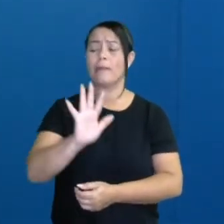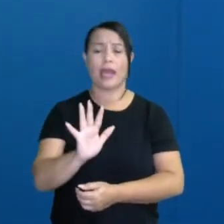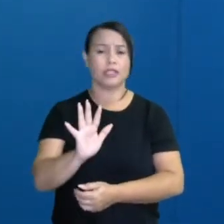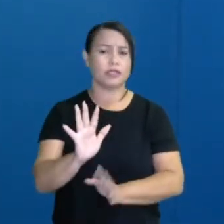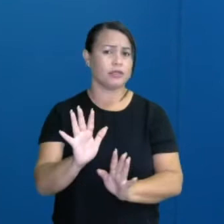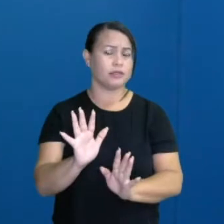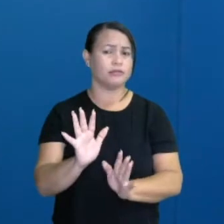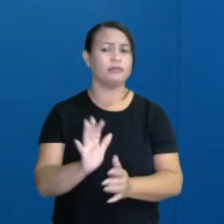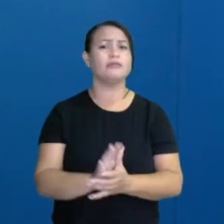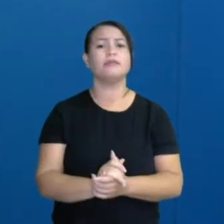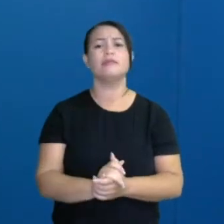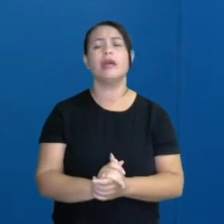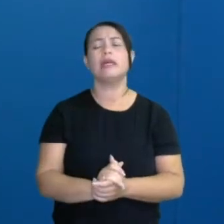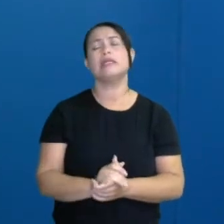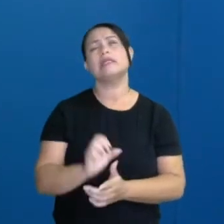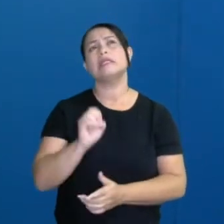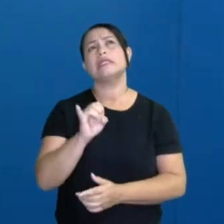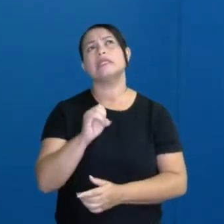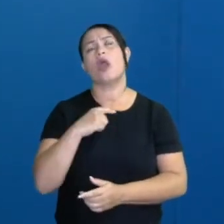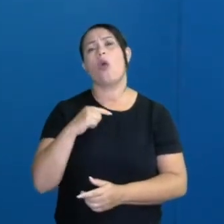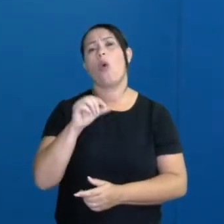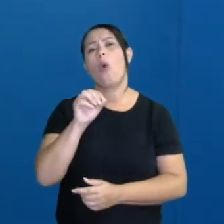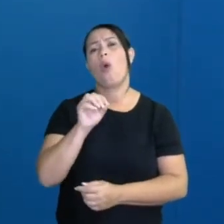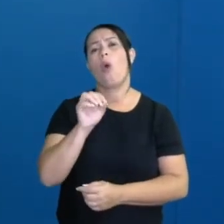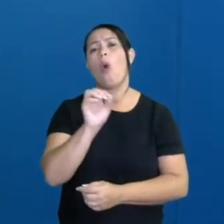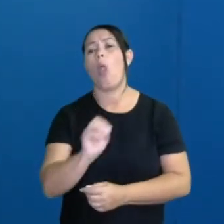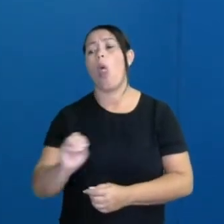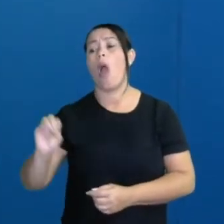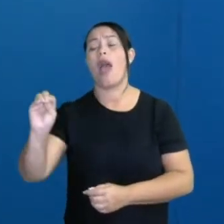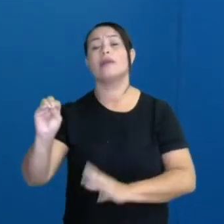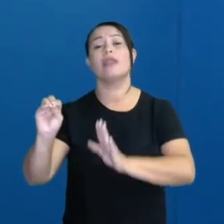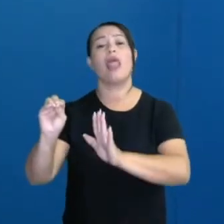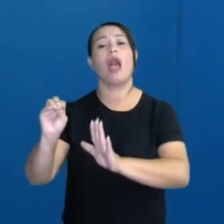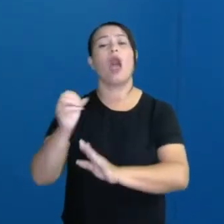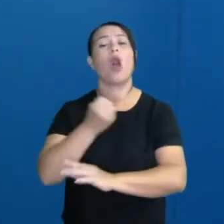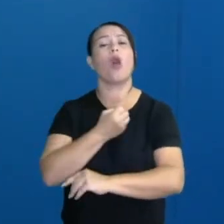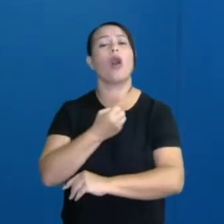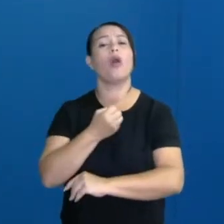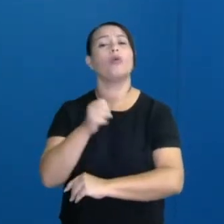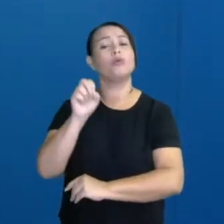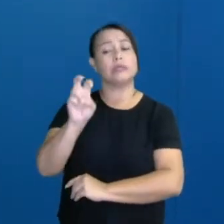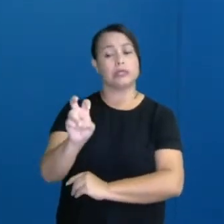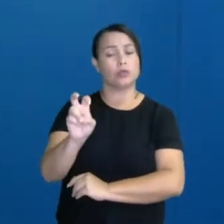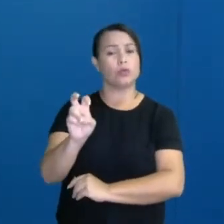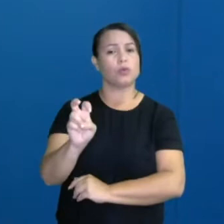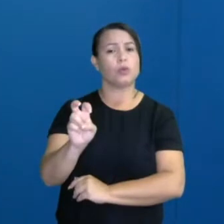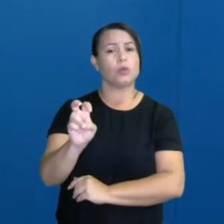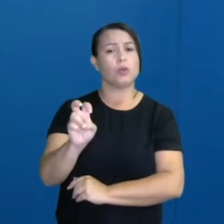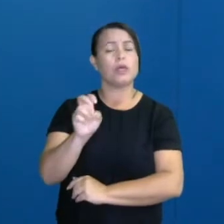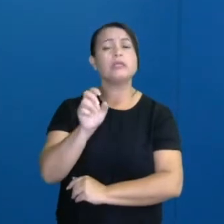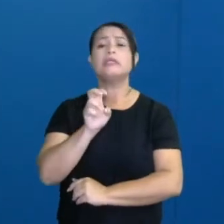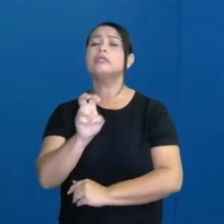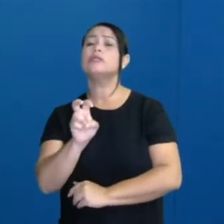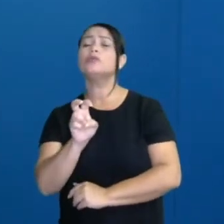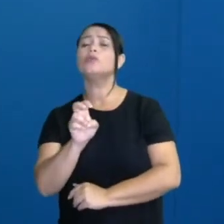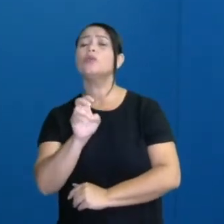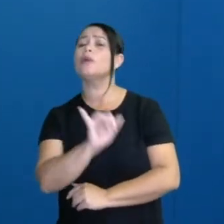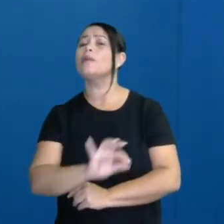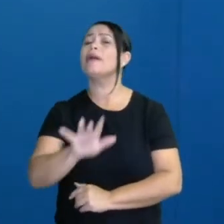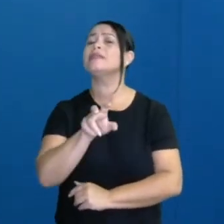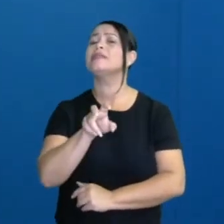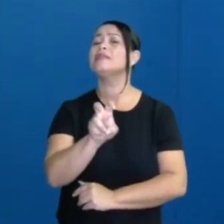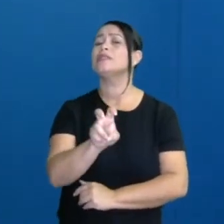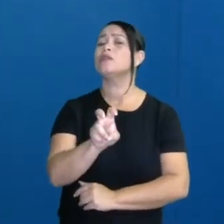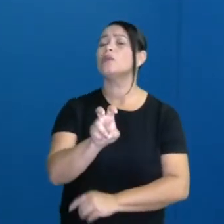caso, eu fosse colocar a figura 5, ok? Então, se eu fosse colocar a figura 5, ia ser